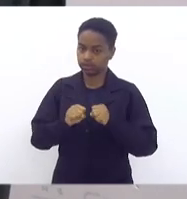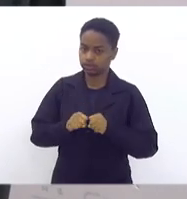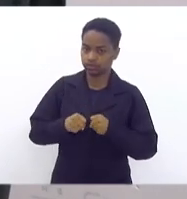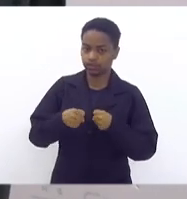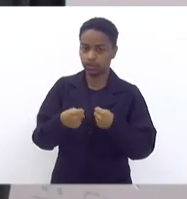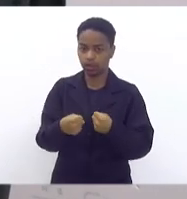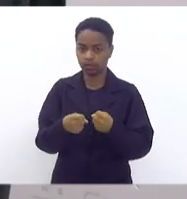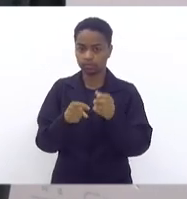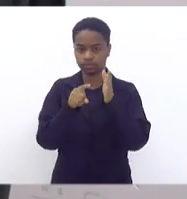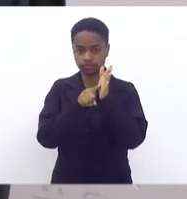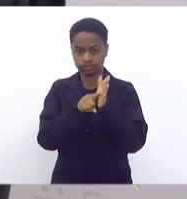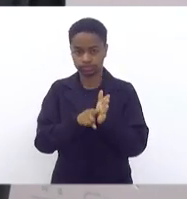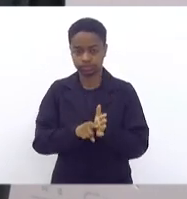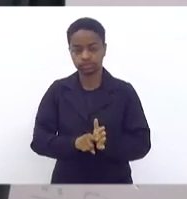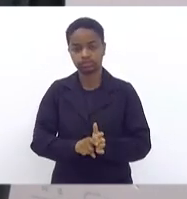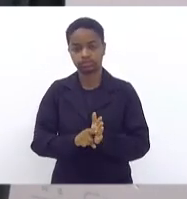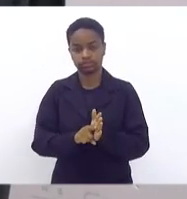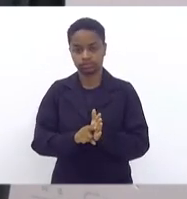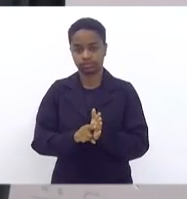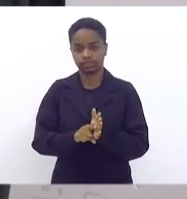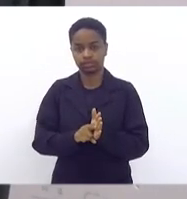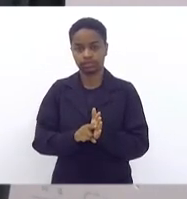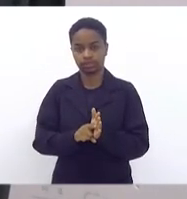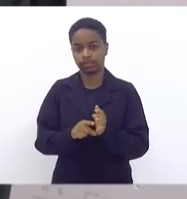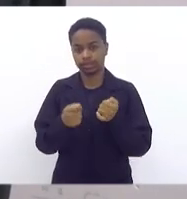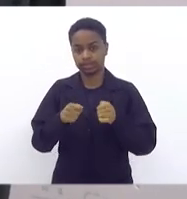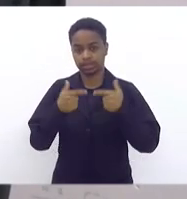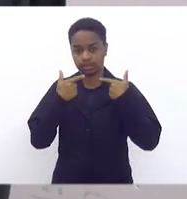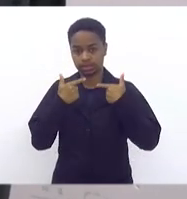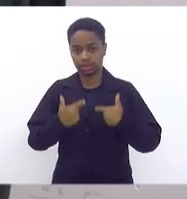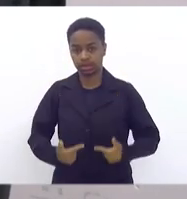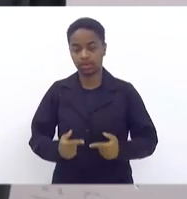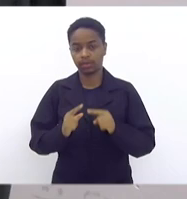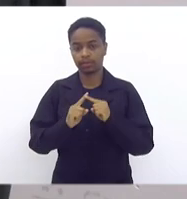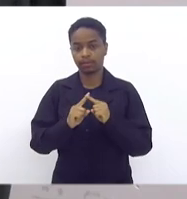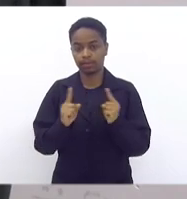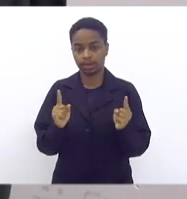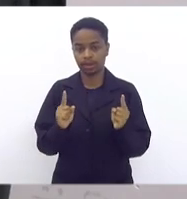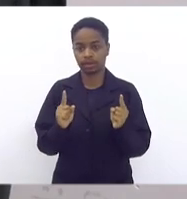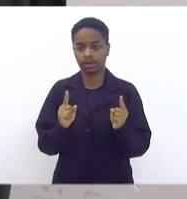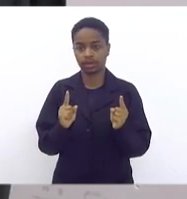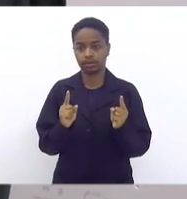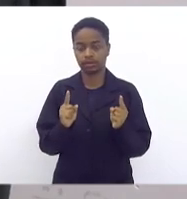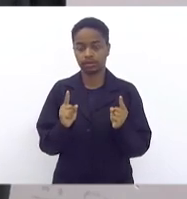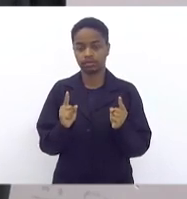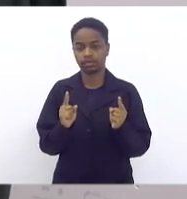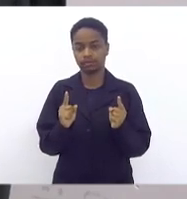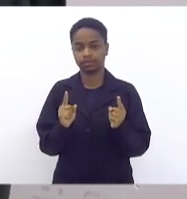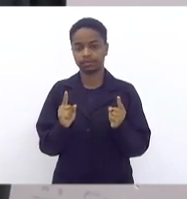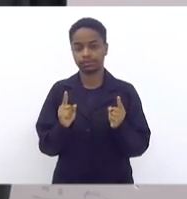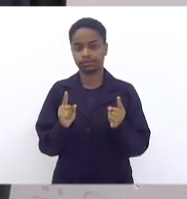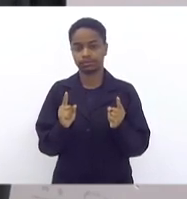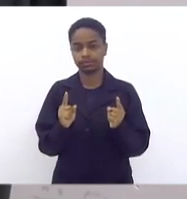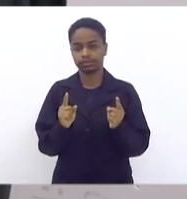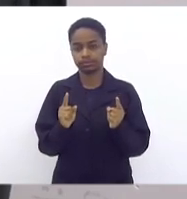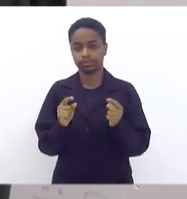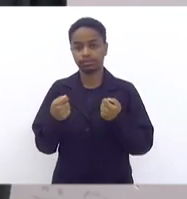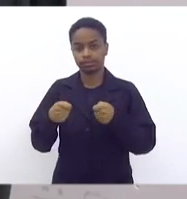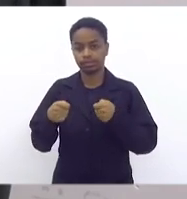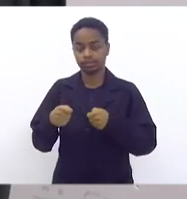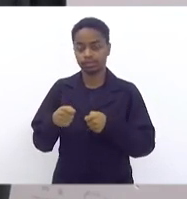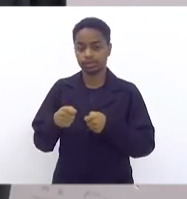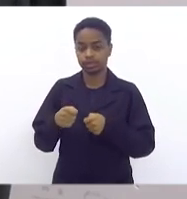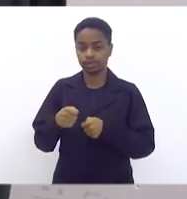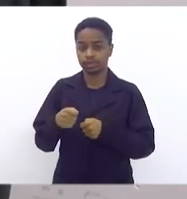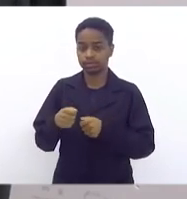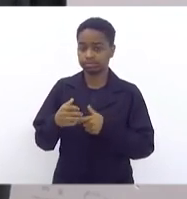para que as investigações sejam isentas mas que tenham uma uma uma celeridade